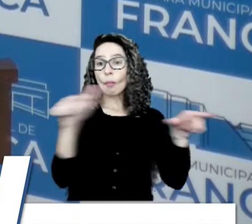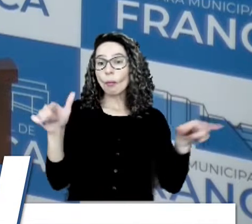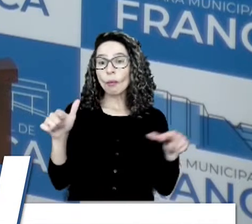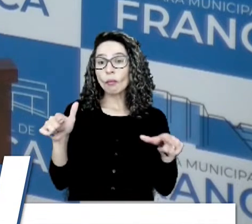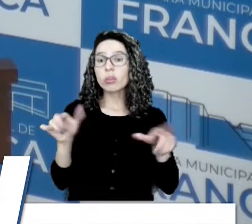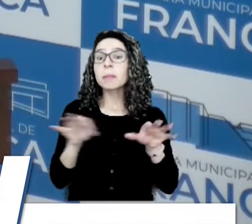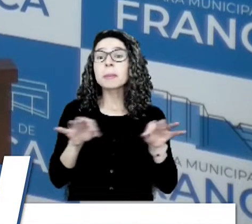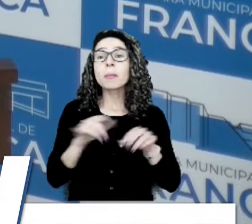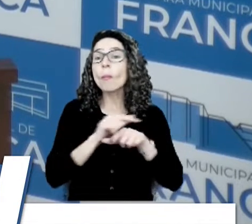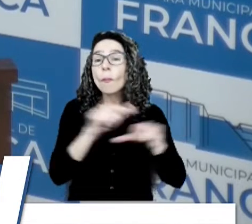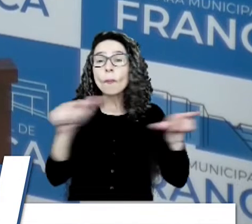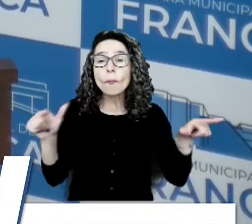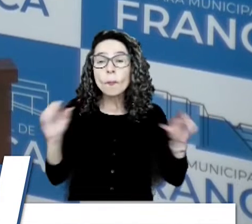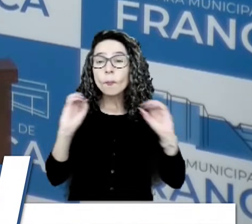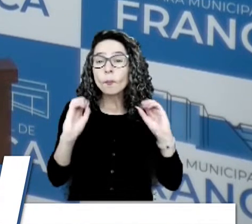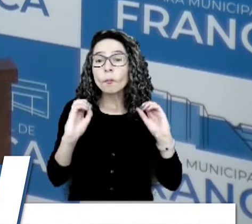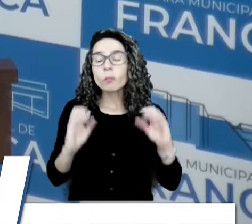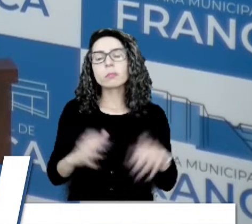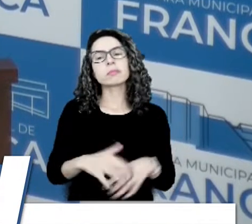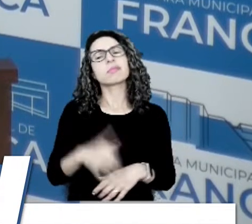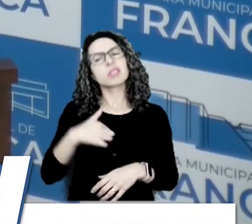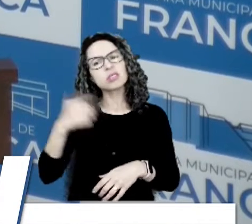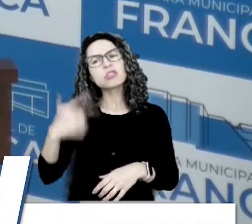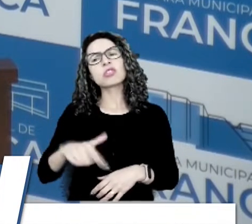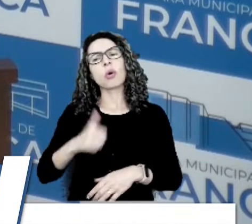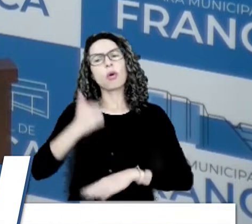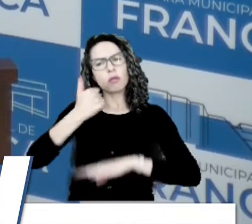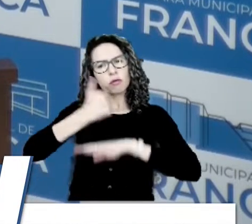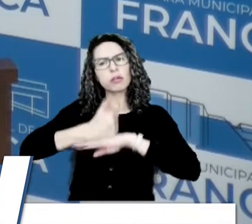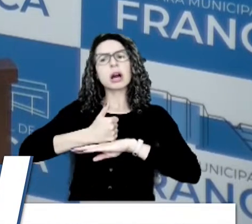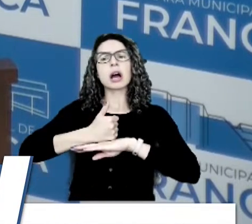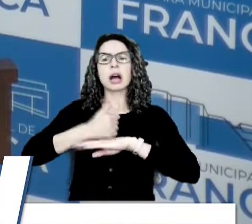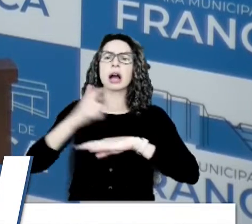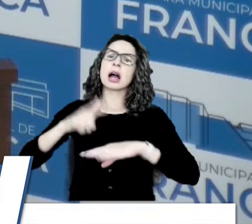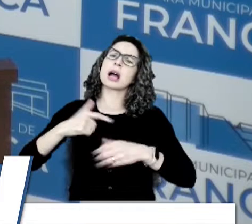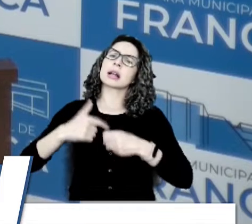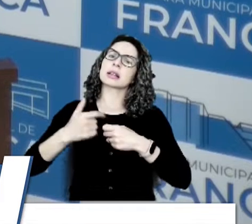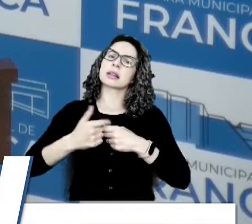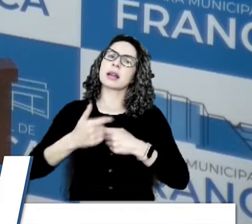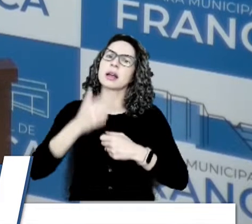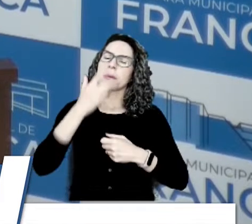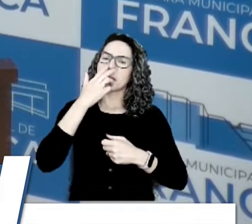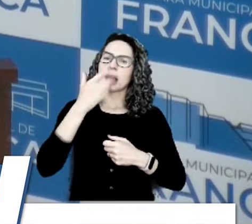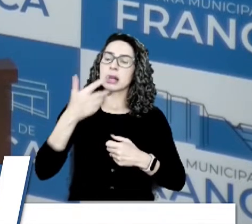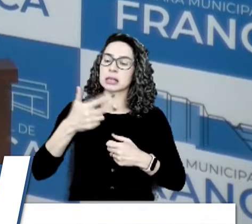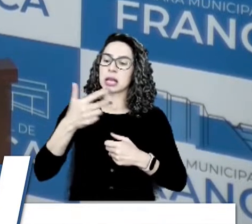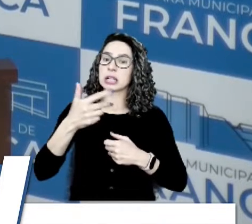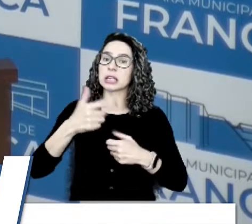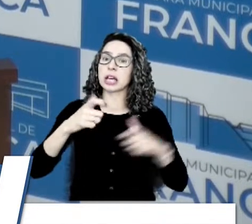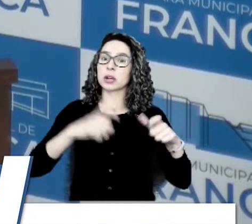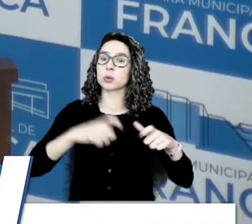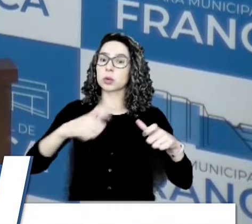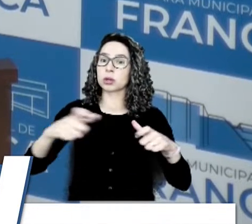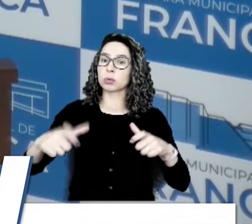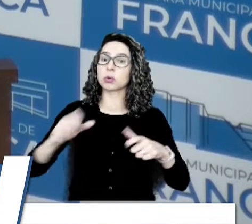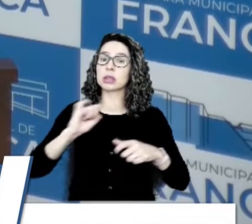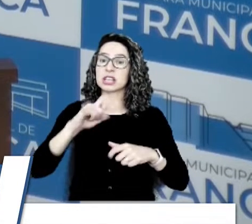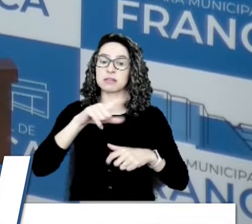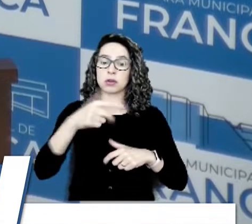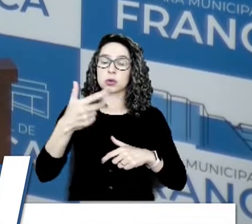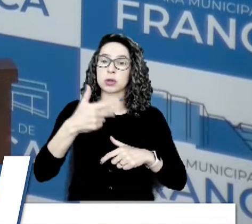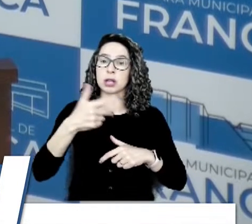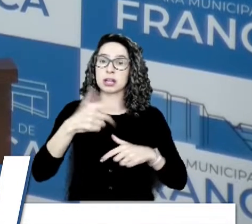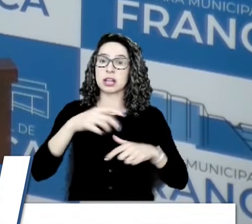nada. Então, eu repito aqui, Franca é uma cidade do terceiro setor, que se não fosse o terceiro setor, se não